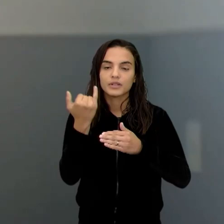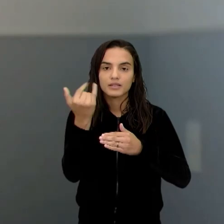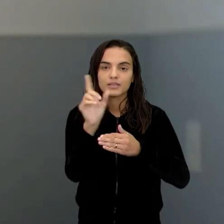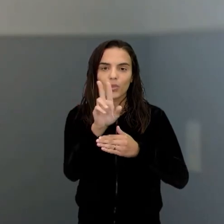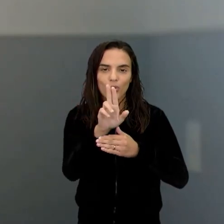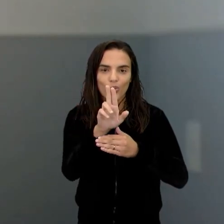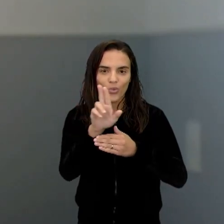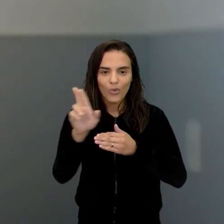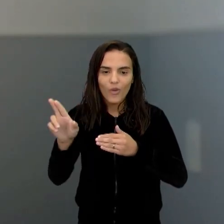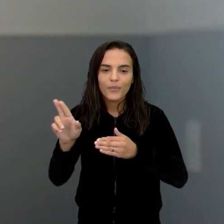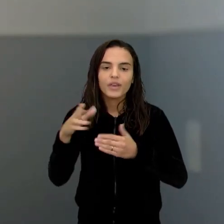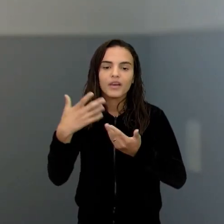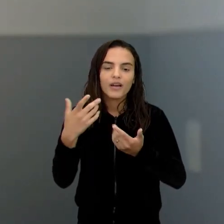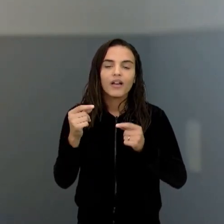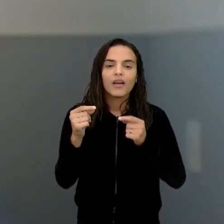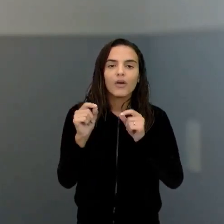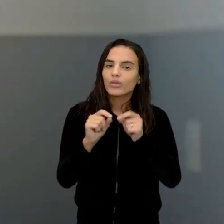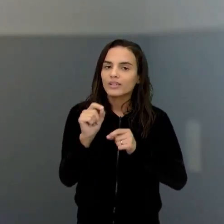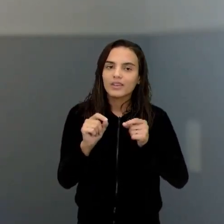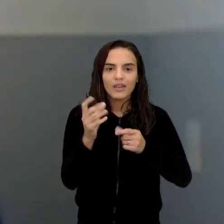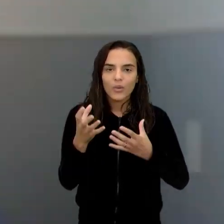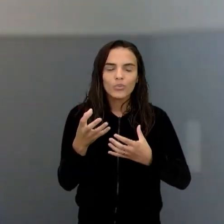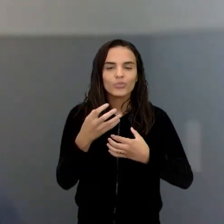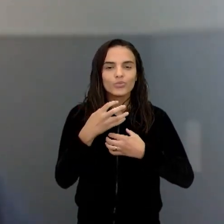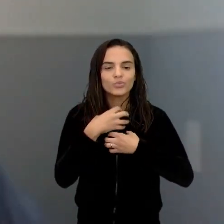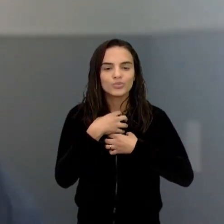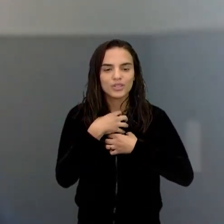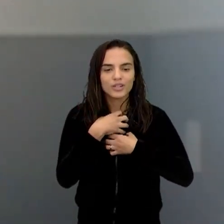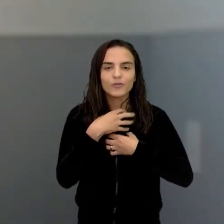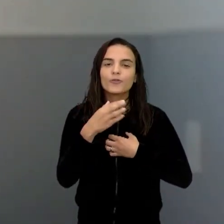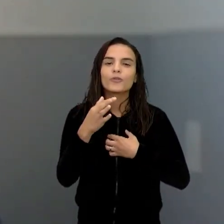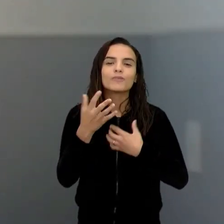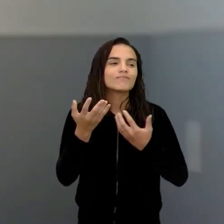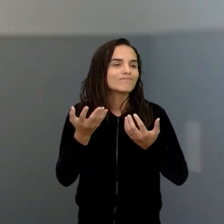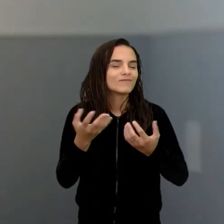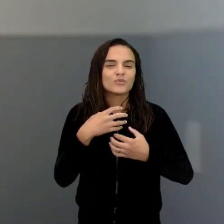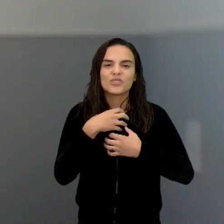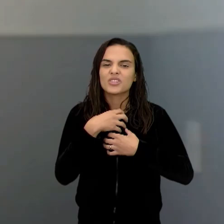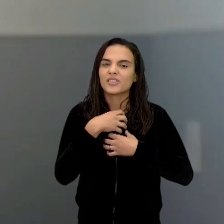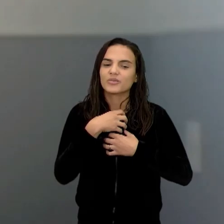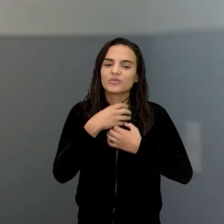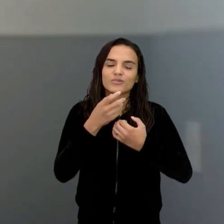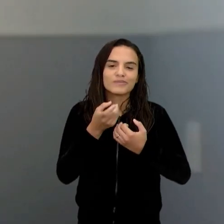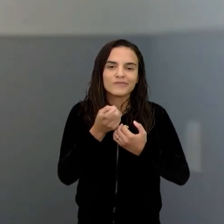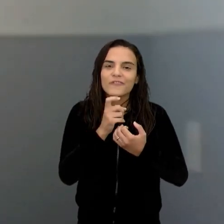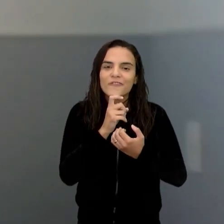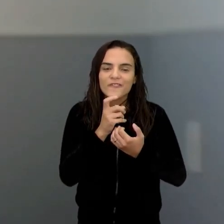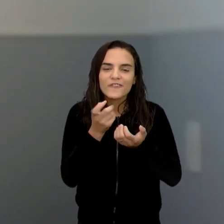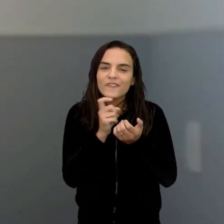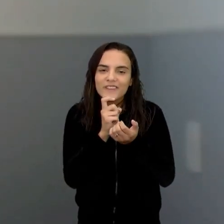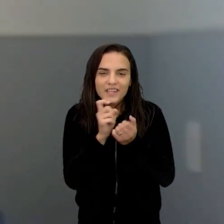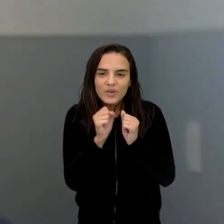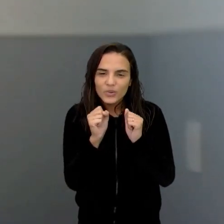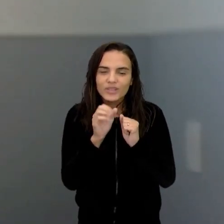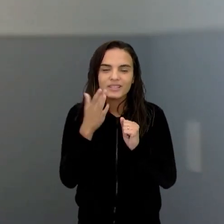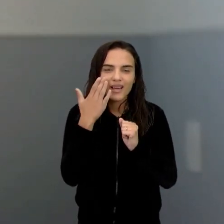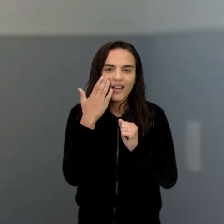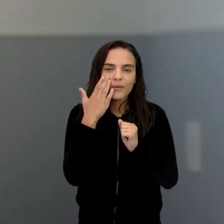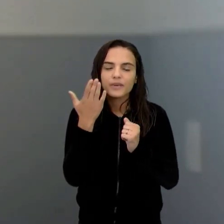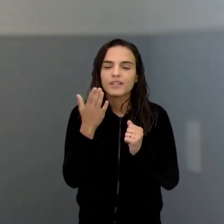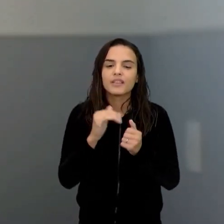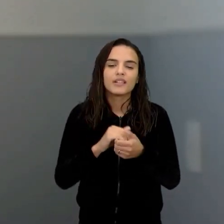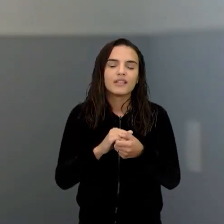nomenclatura, tem a questão do comportamento. Eu acho que isso me incomoda mais. Eu acho que mais do